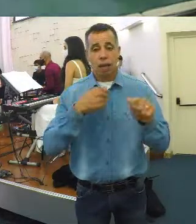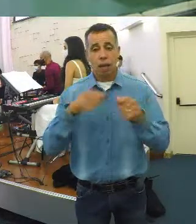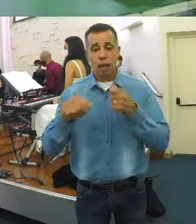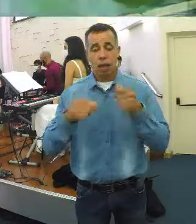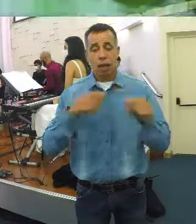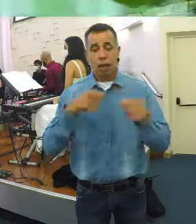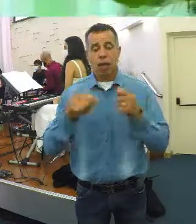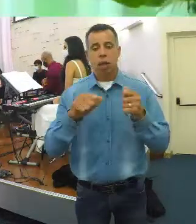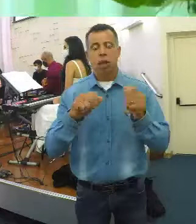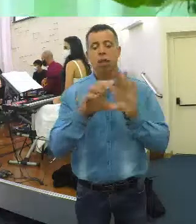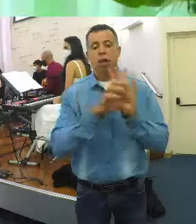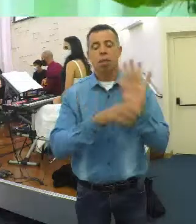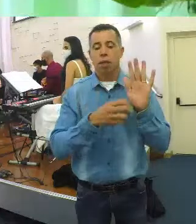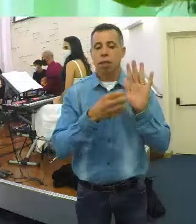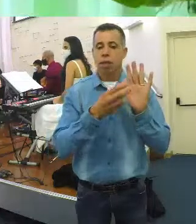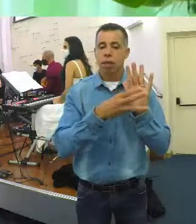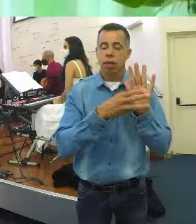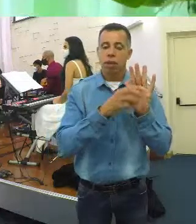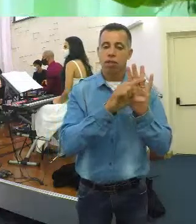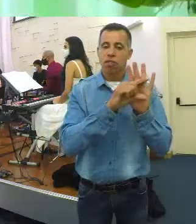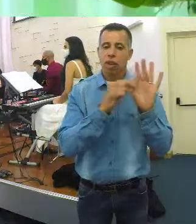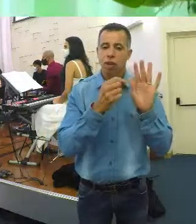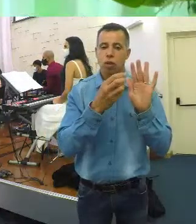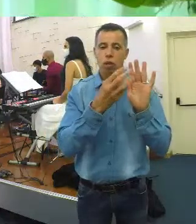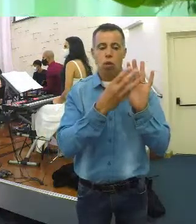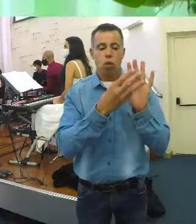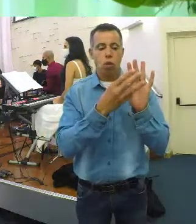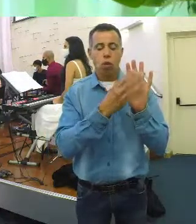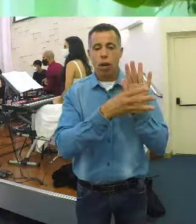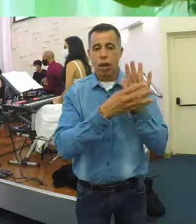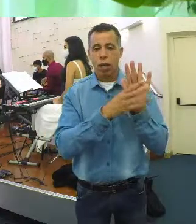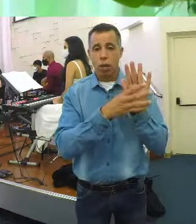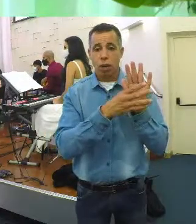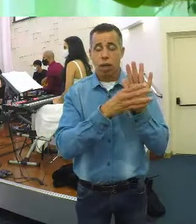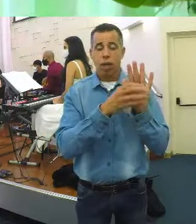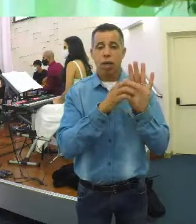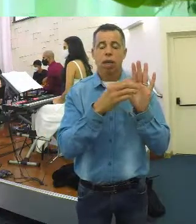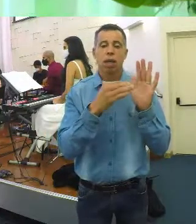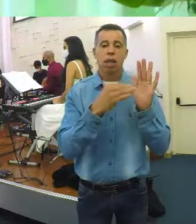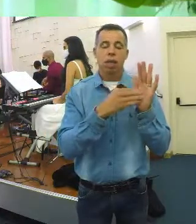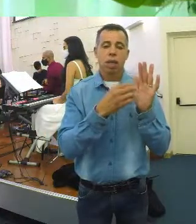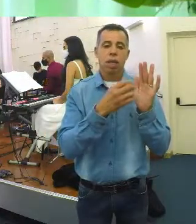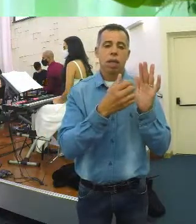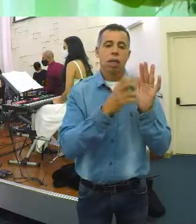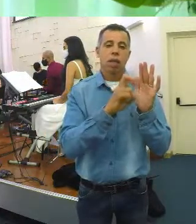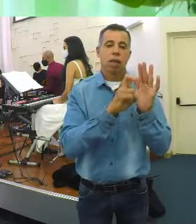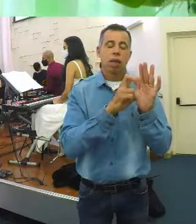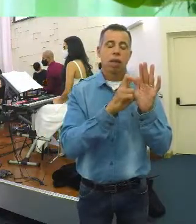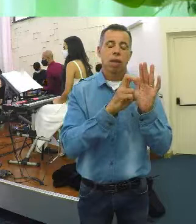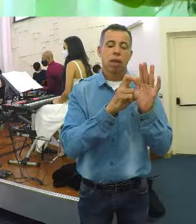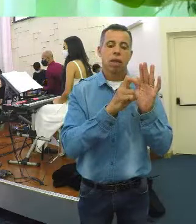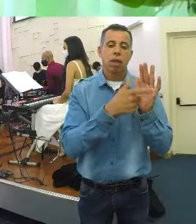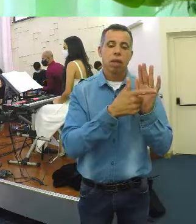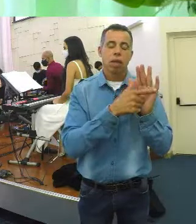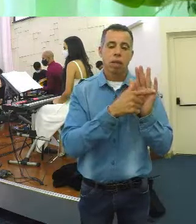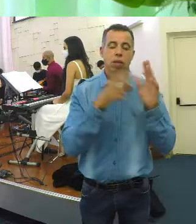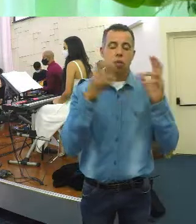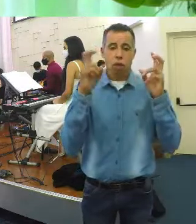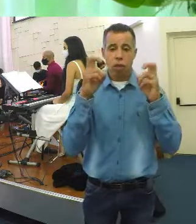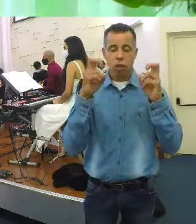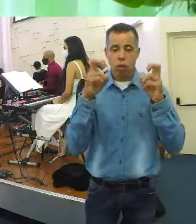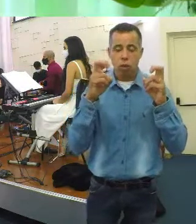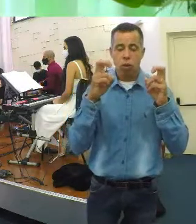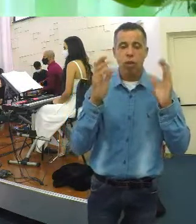versos 44 a 52. O tema desta exposição já está